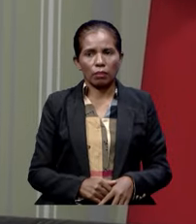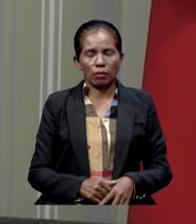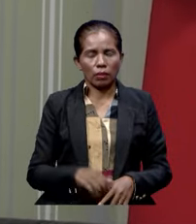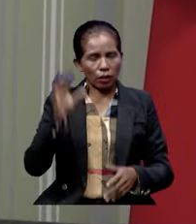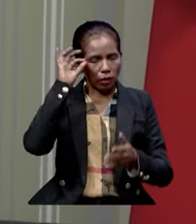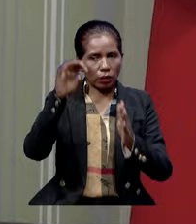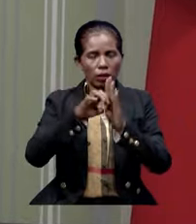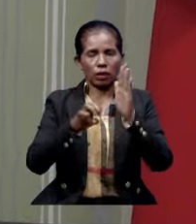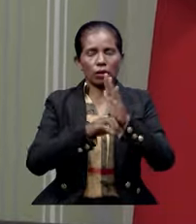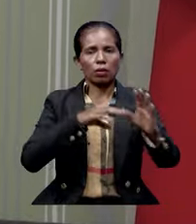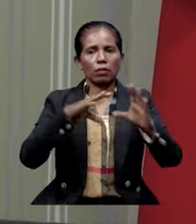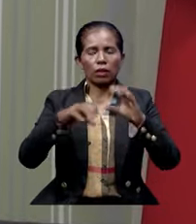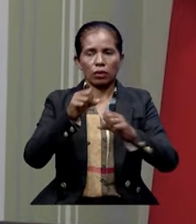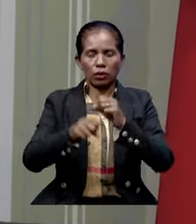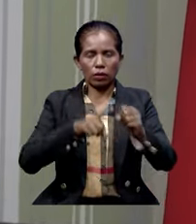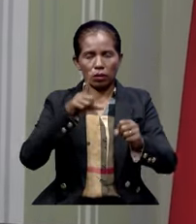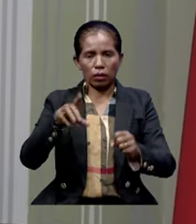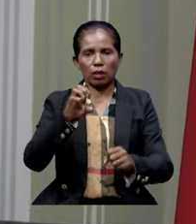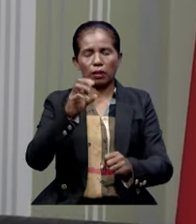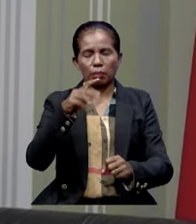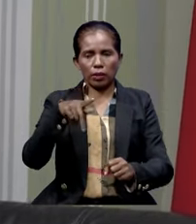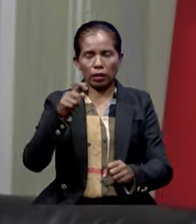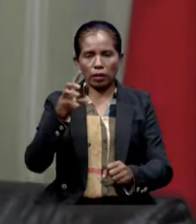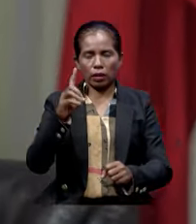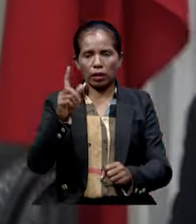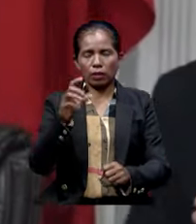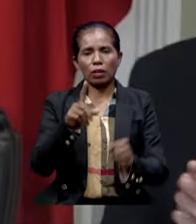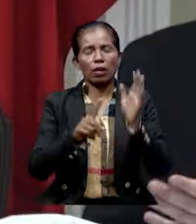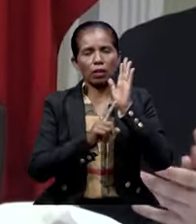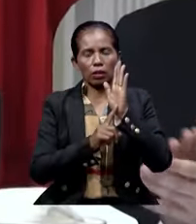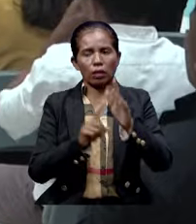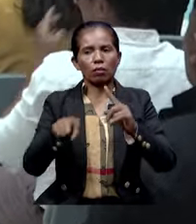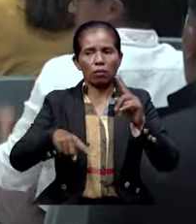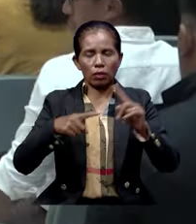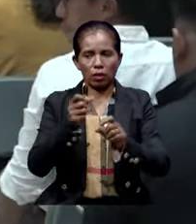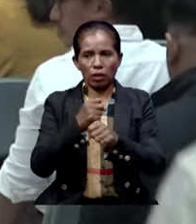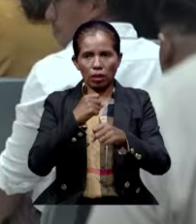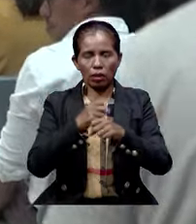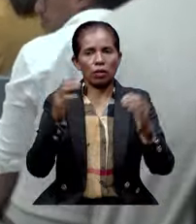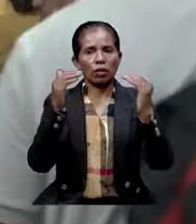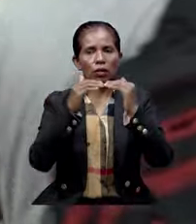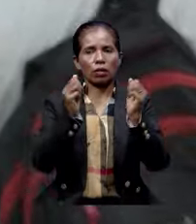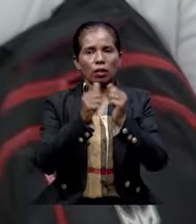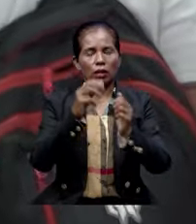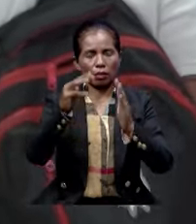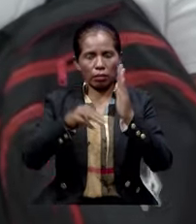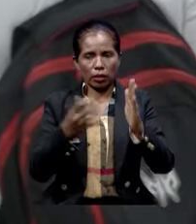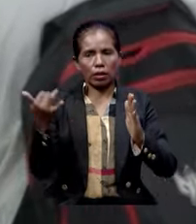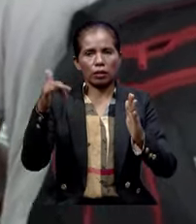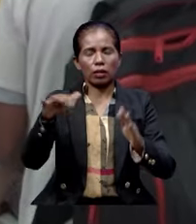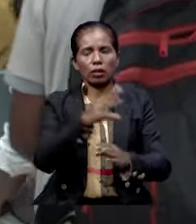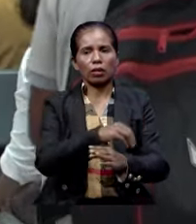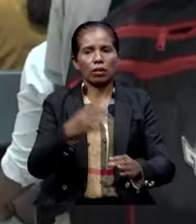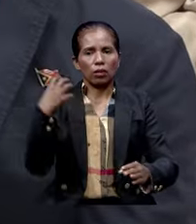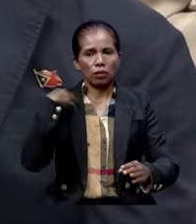Secretário de Estado de Comunicação Social, Expedito Dias Ximenes, Satole Hirakne, Wenhira Halau Workshop, Homedi Oficer Sira e Salão